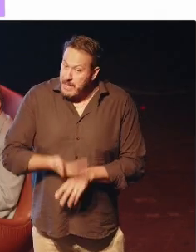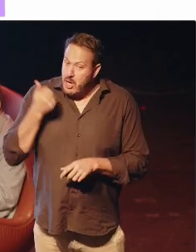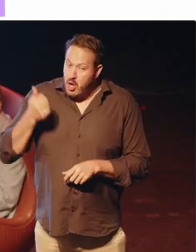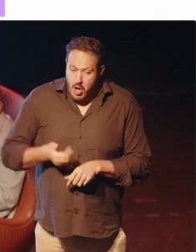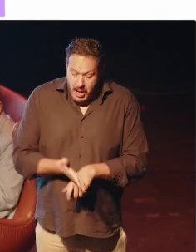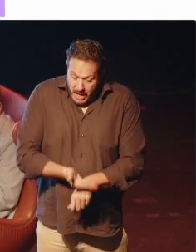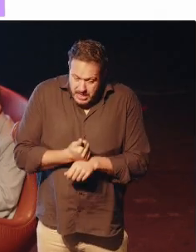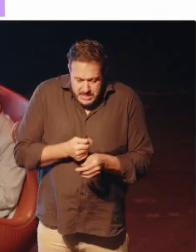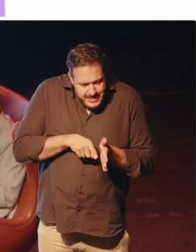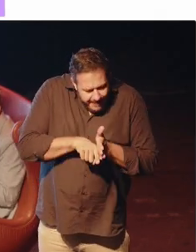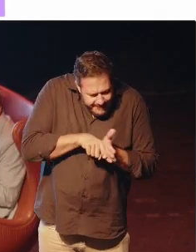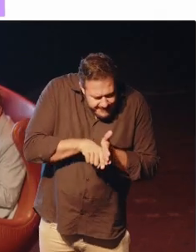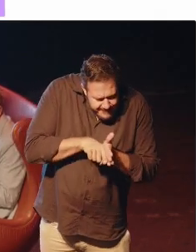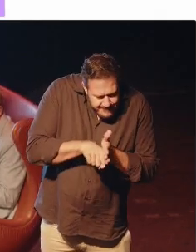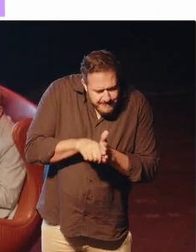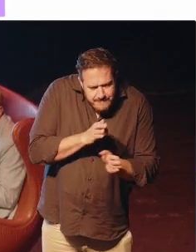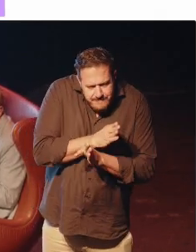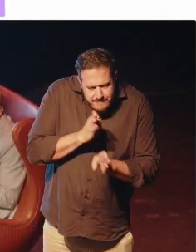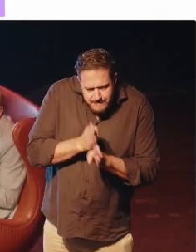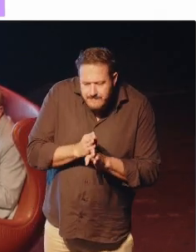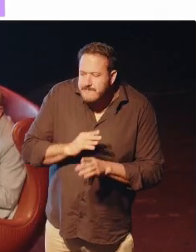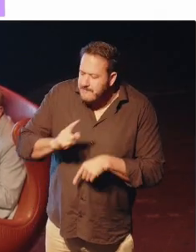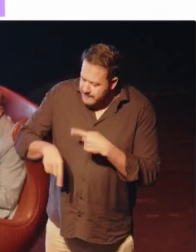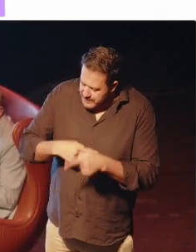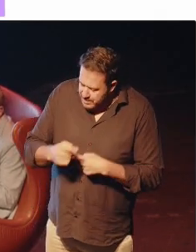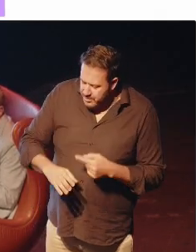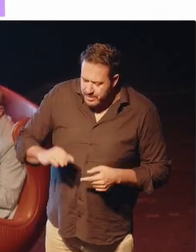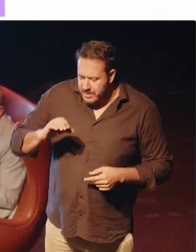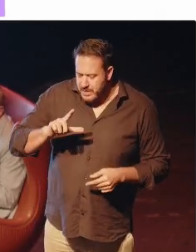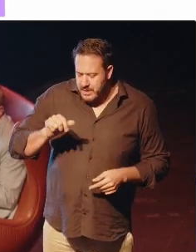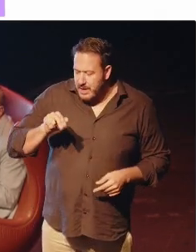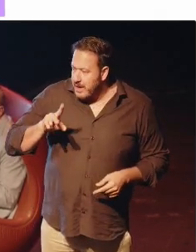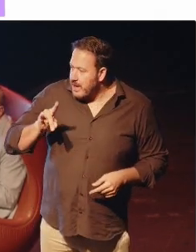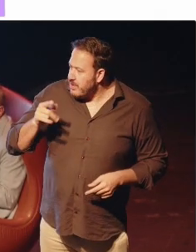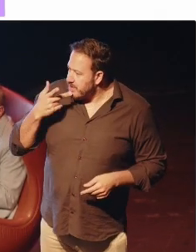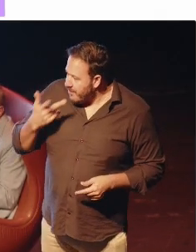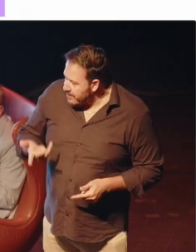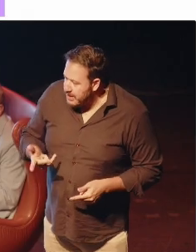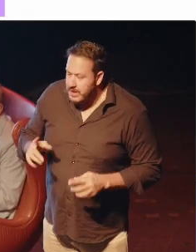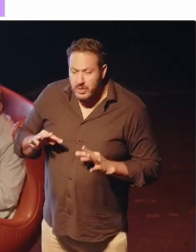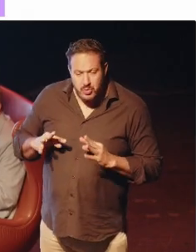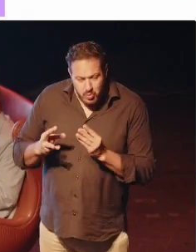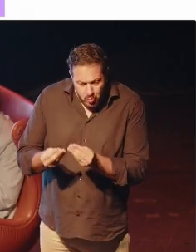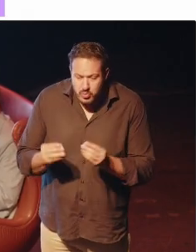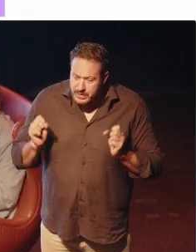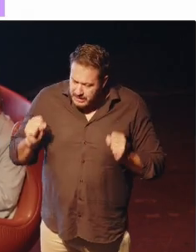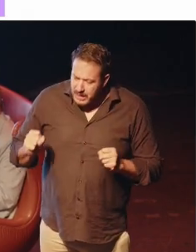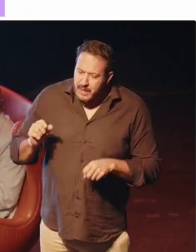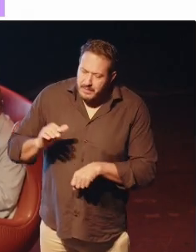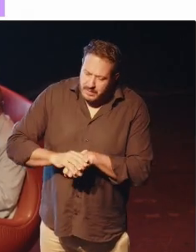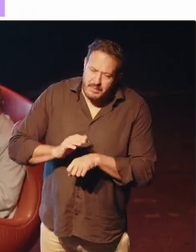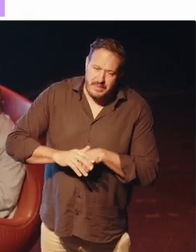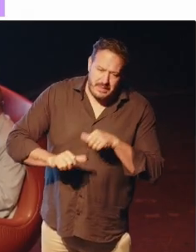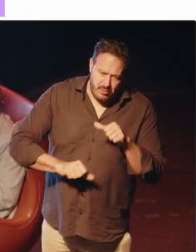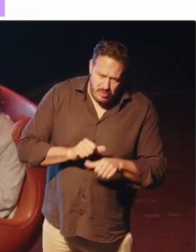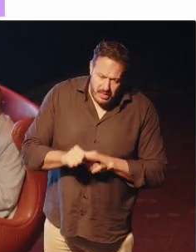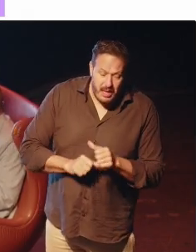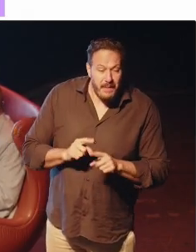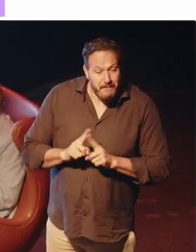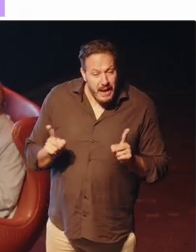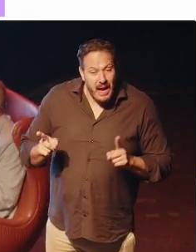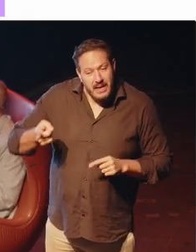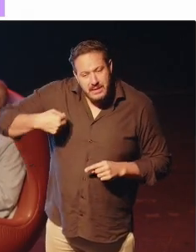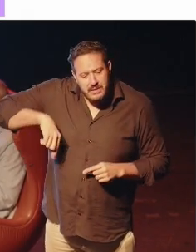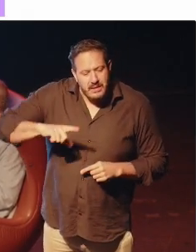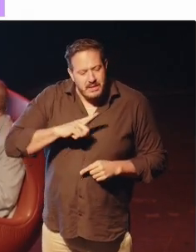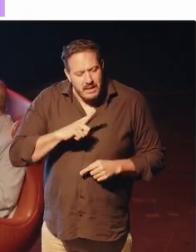precoce, o Jerusa já disse, a Cláudia vai dizer, da mudança de estilo de vida, tudo que pode ser feito para mudar. Mas a gente tem algumas